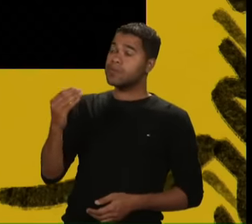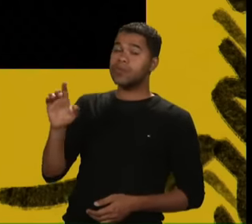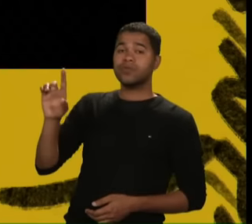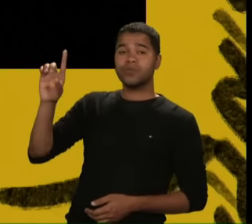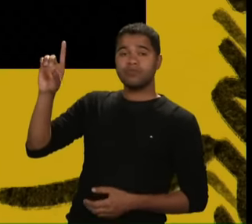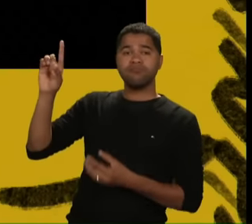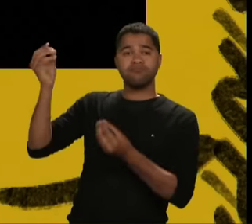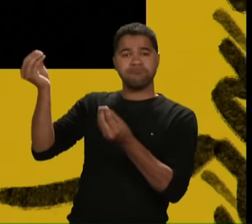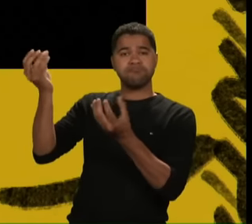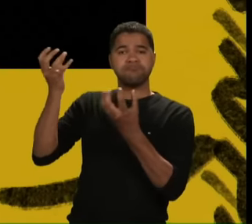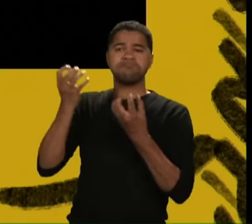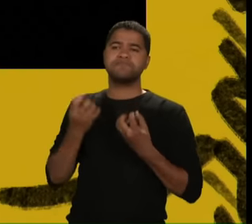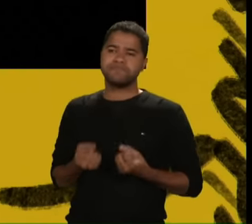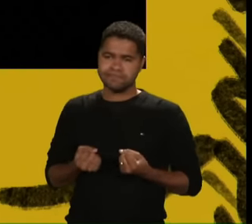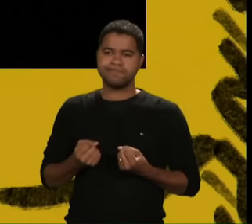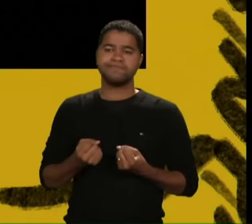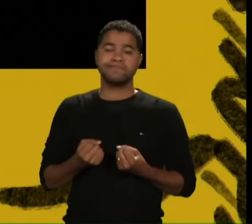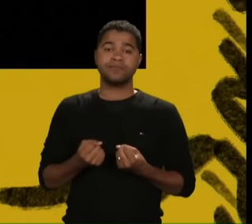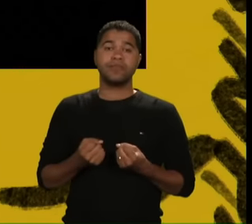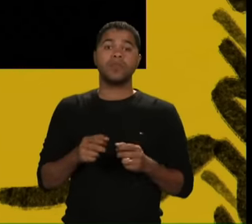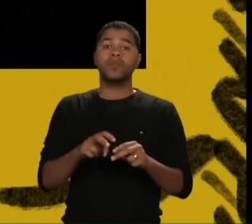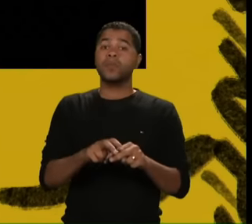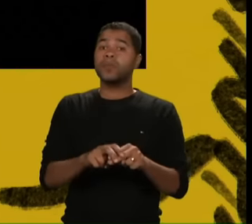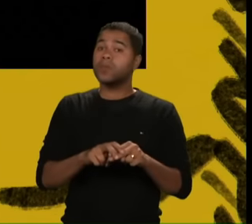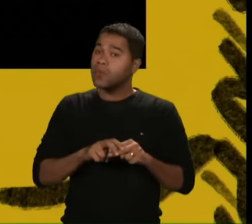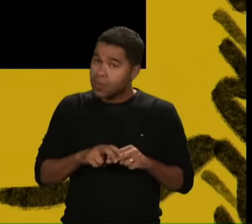dele recebemos, porque